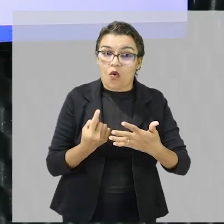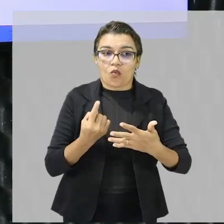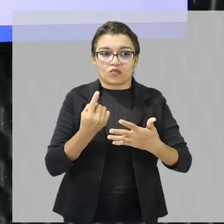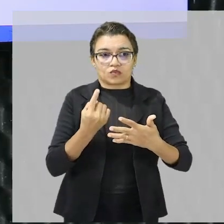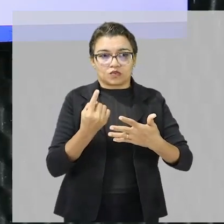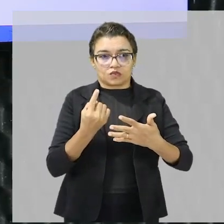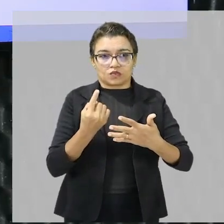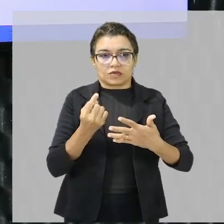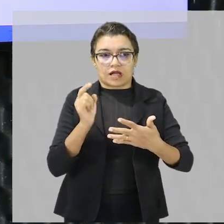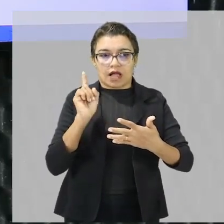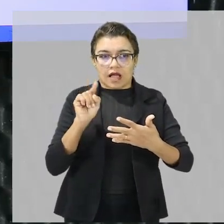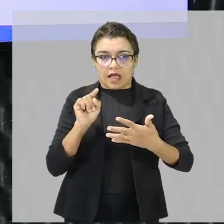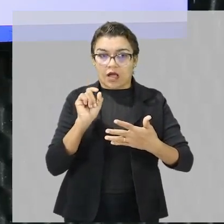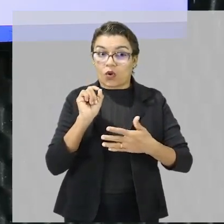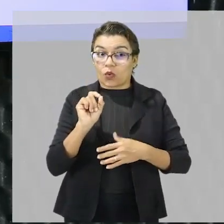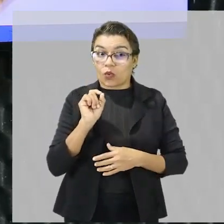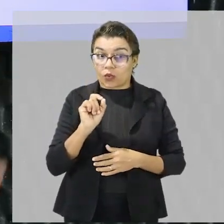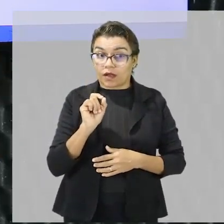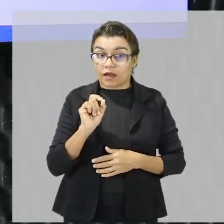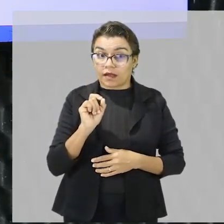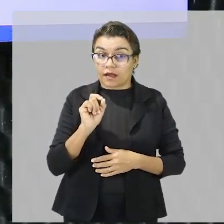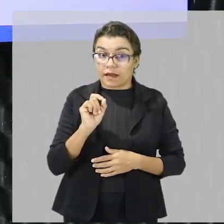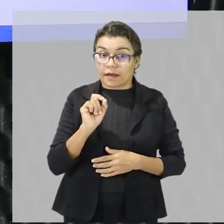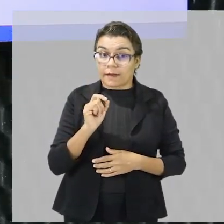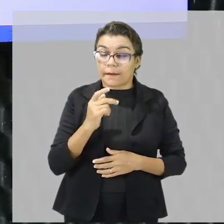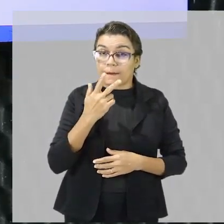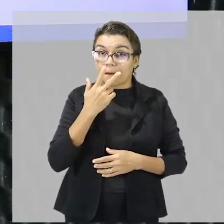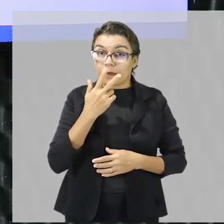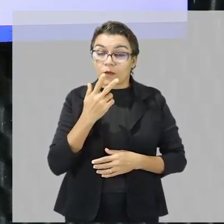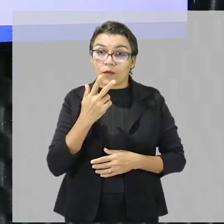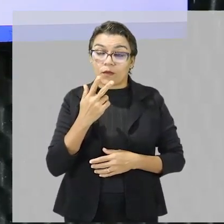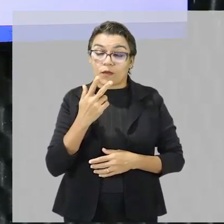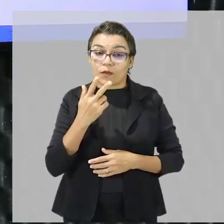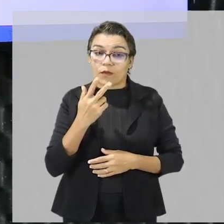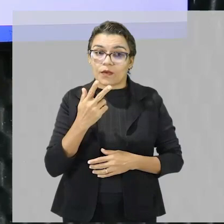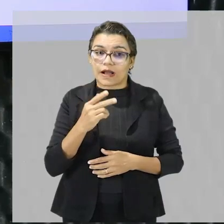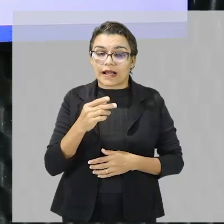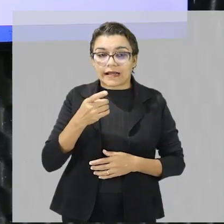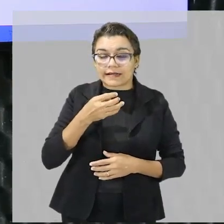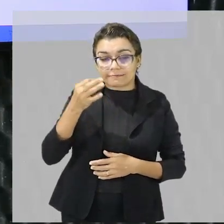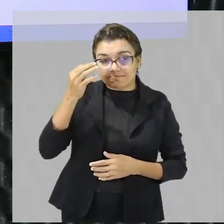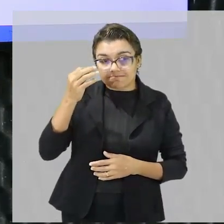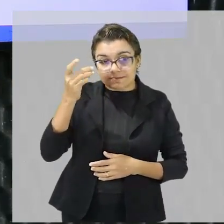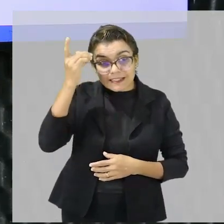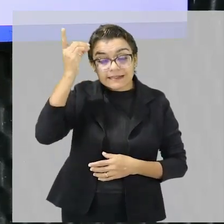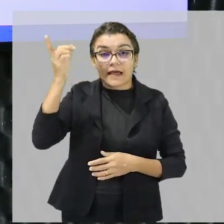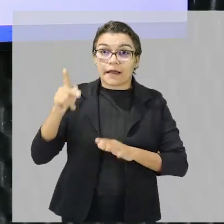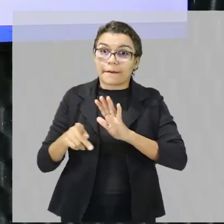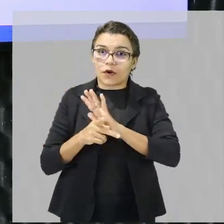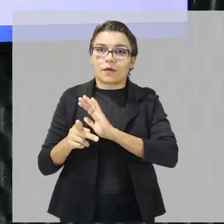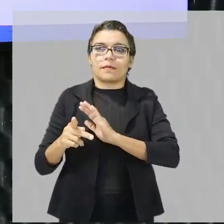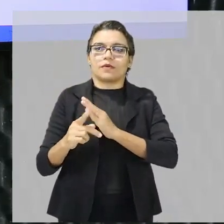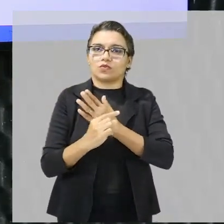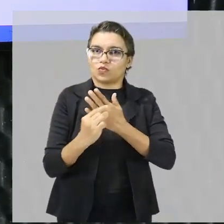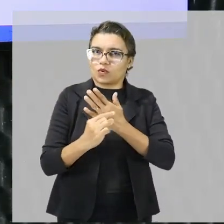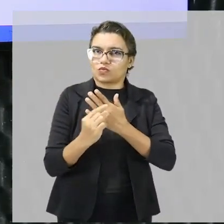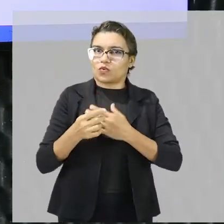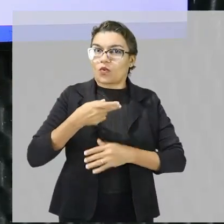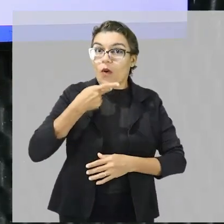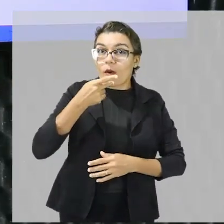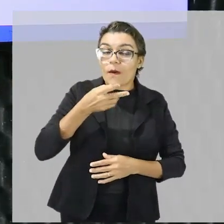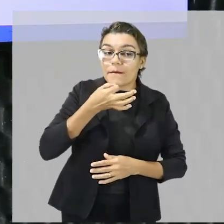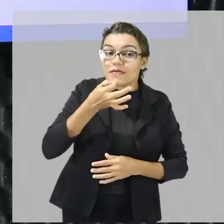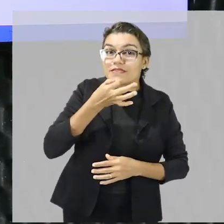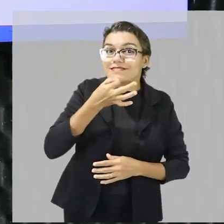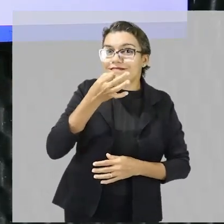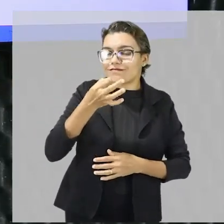em acordo ao texto e ao próprio pensamento do autor, que trabalha a razão numa perspectiva da comunicação, a razão comunicativa, como eu